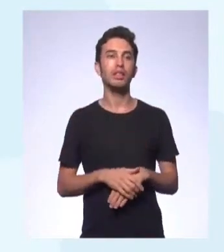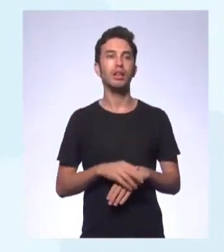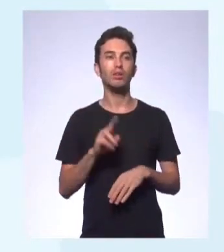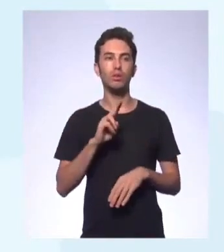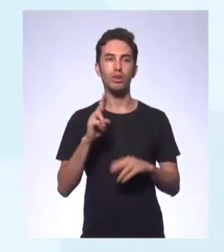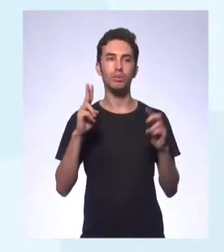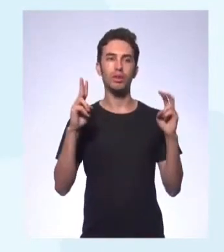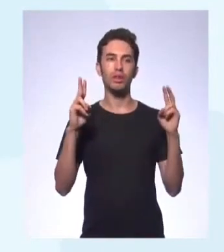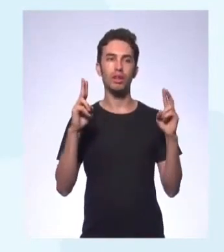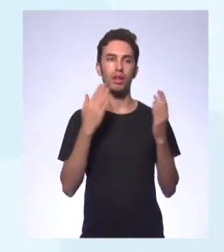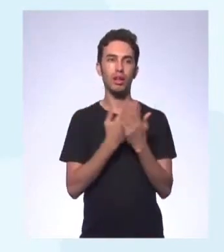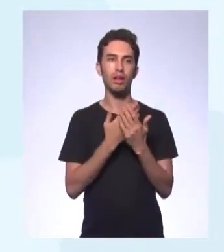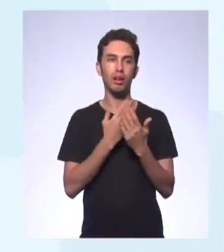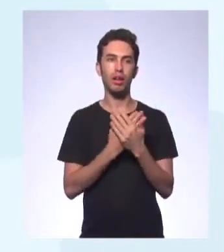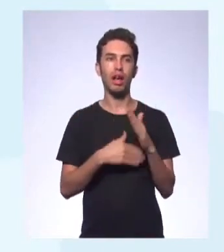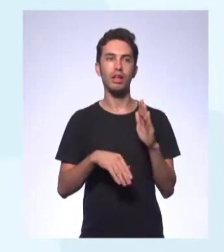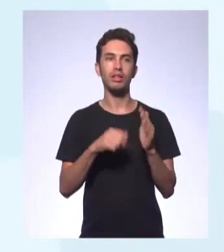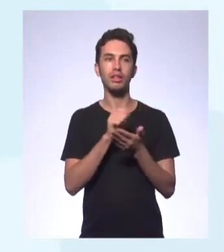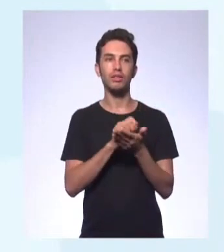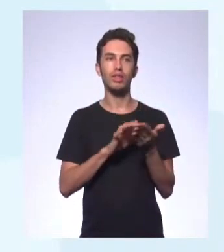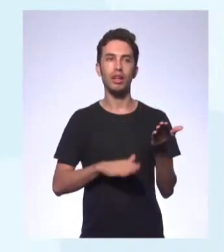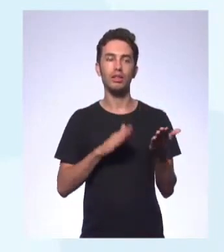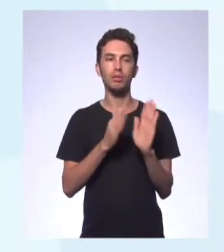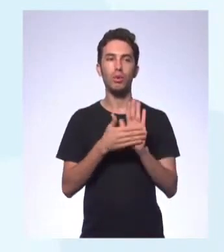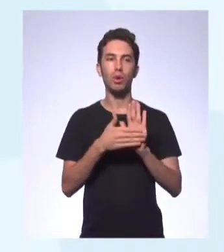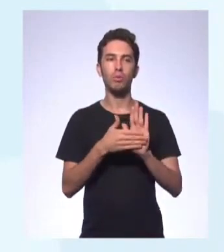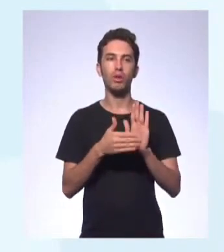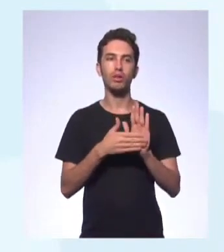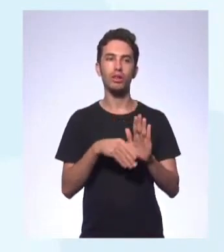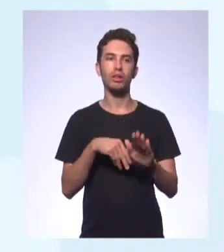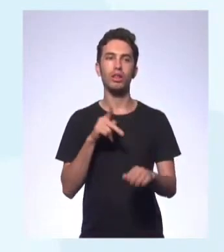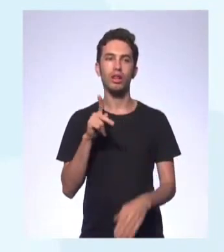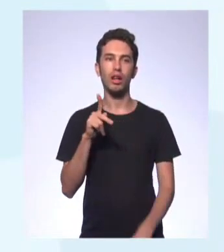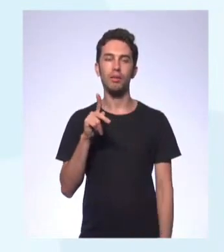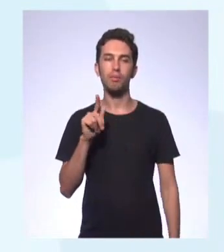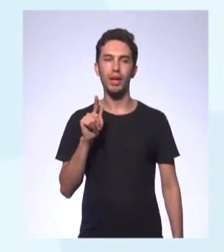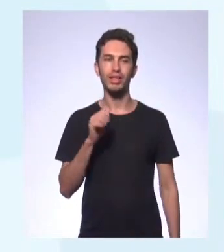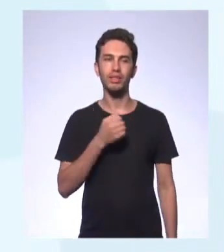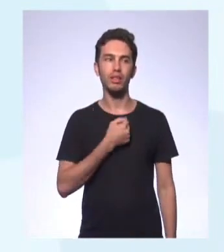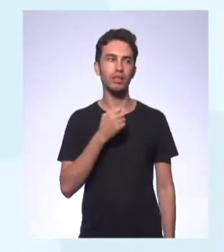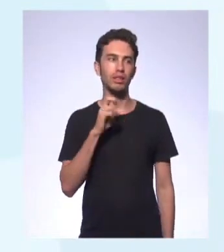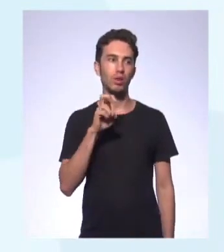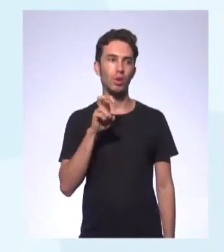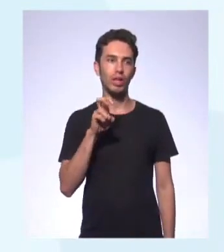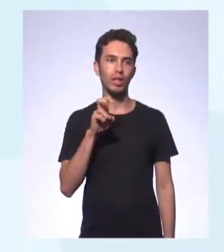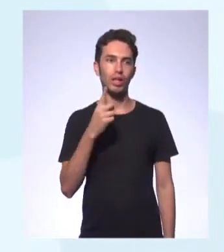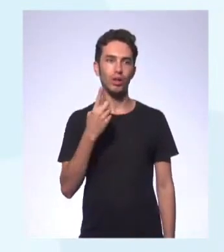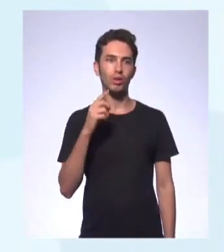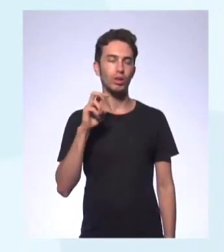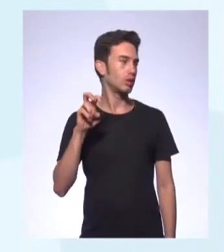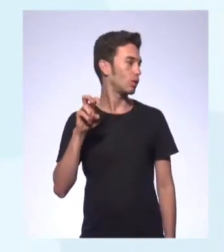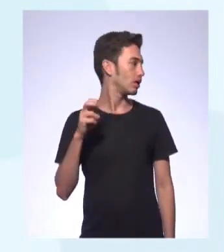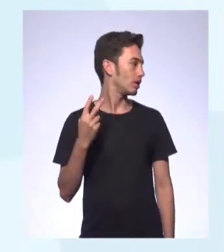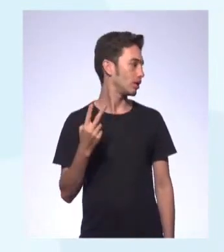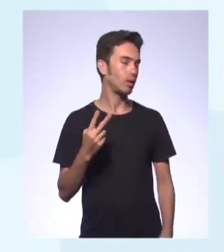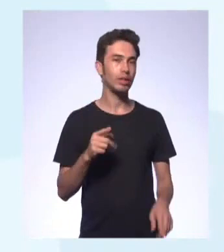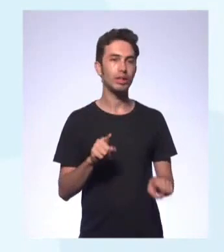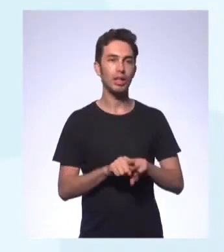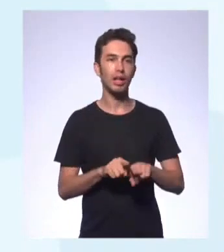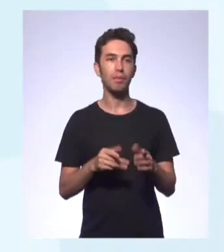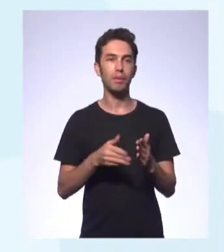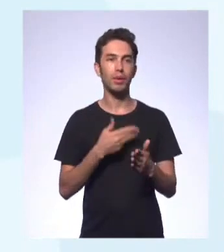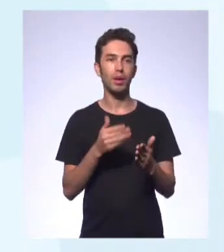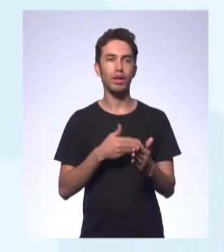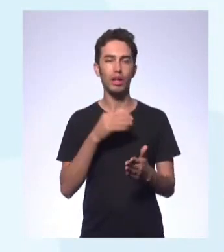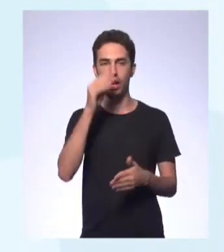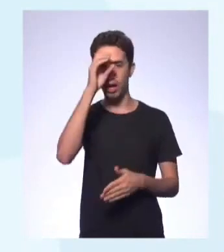As atividades propostas estão na página 51 e 52 do caderno Aprender Sempre. Você pode aí